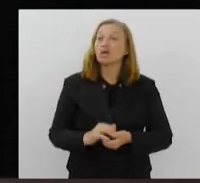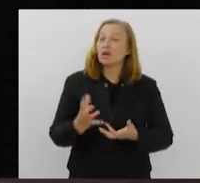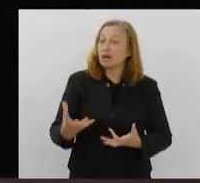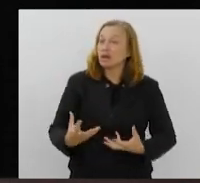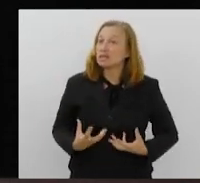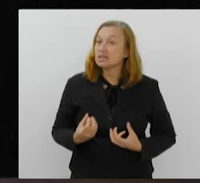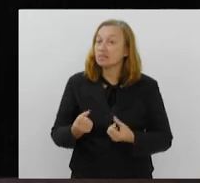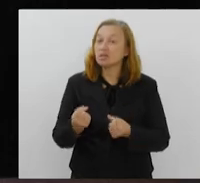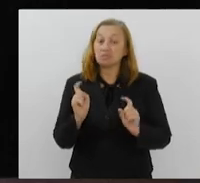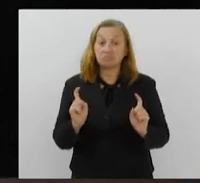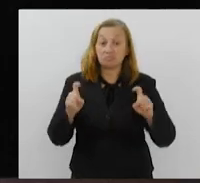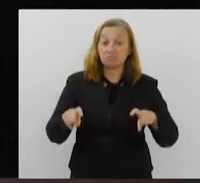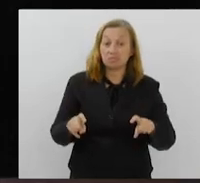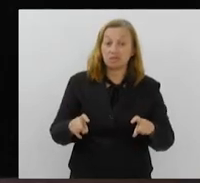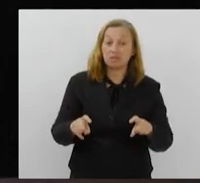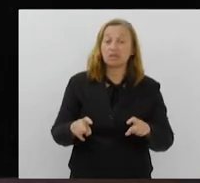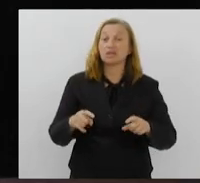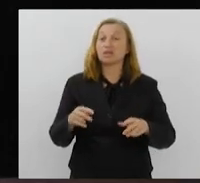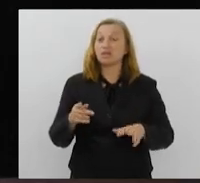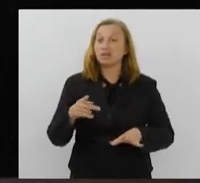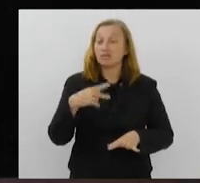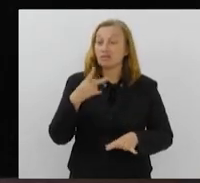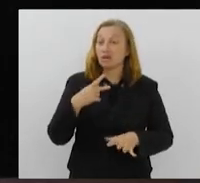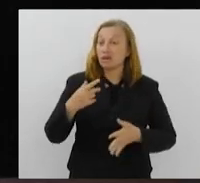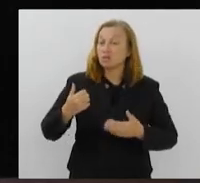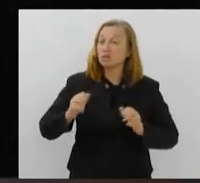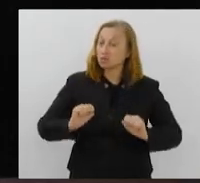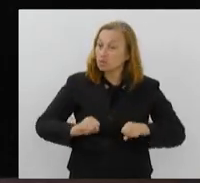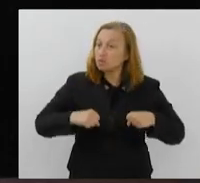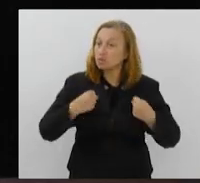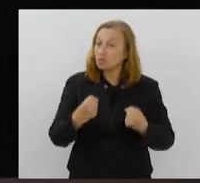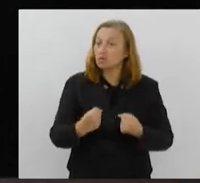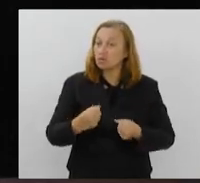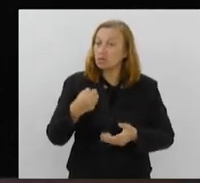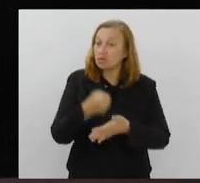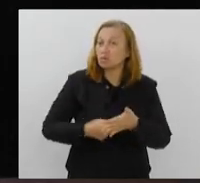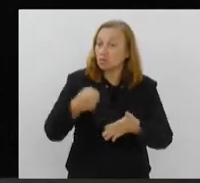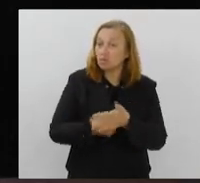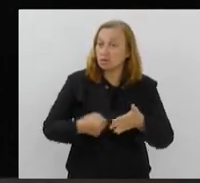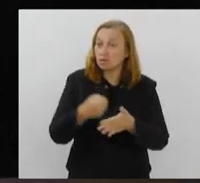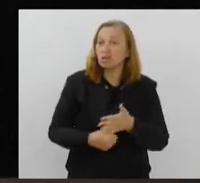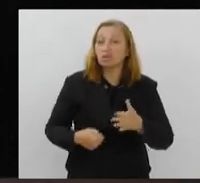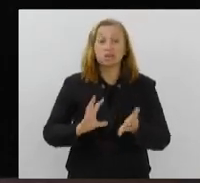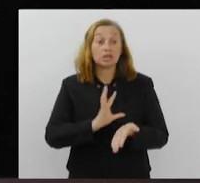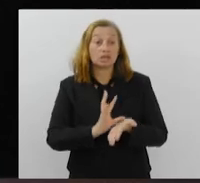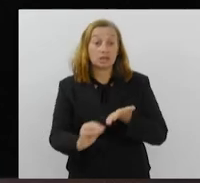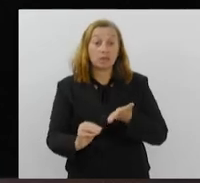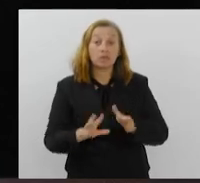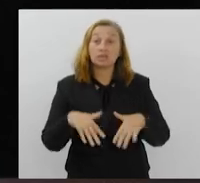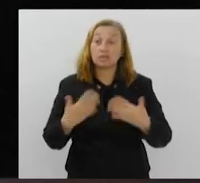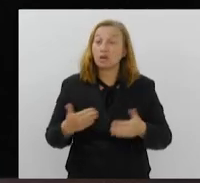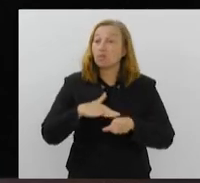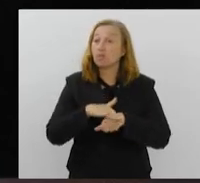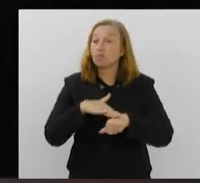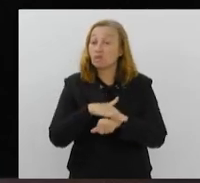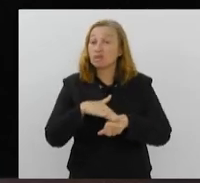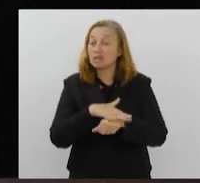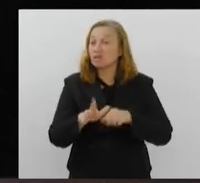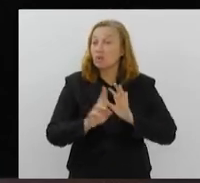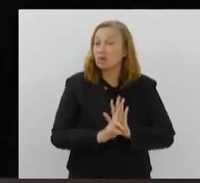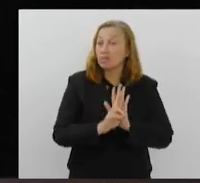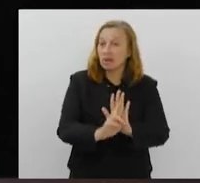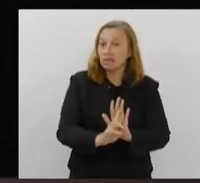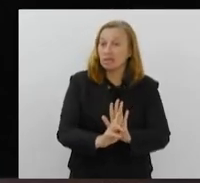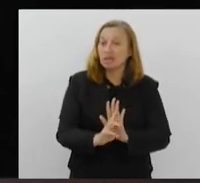gabinete, que têm demandado e pressionado fortemente para que nós toquemos essa pauta, façamos as correções, enfim, conversei com representantes